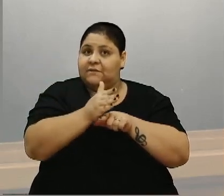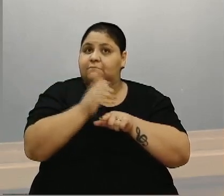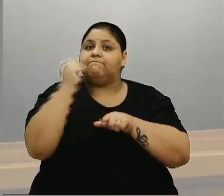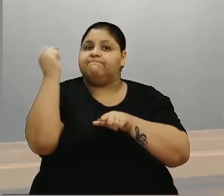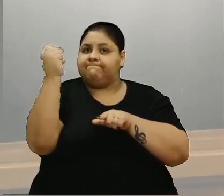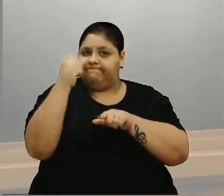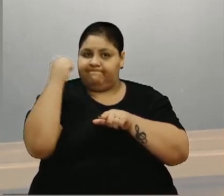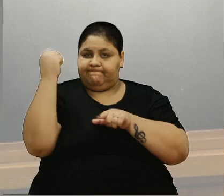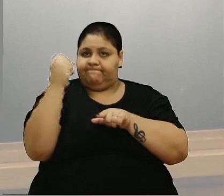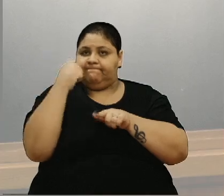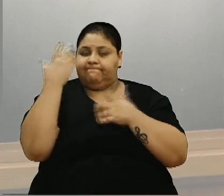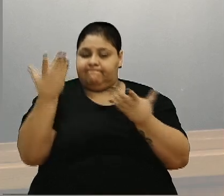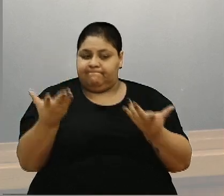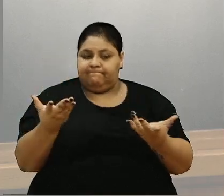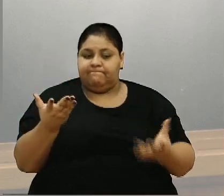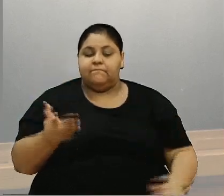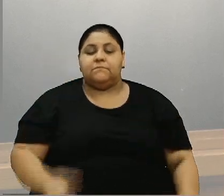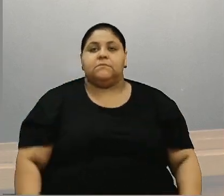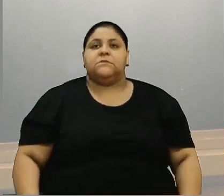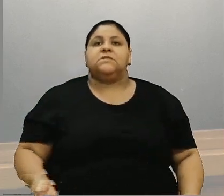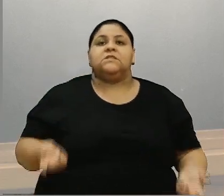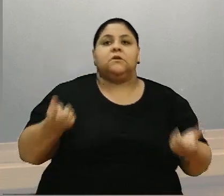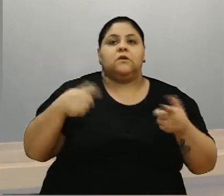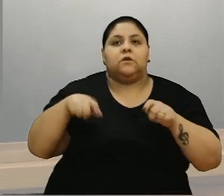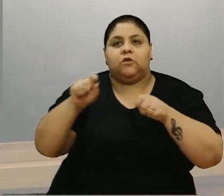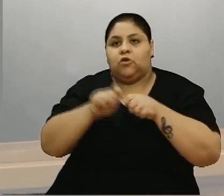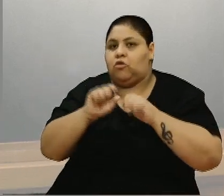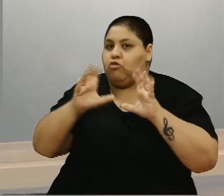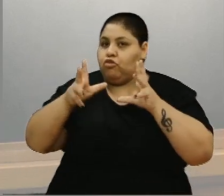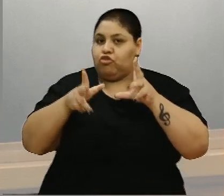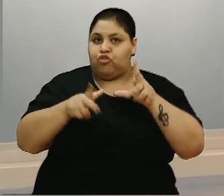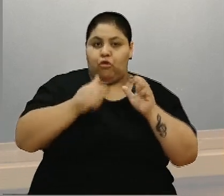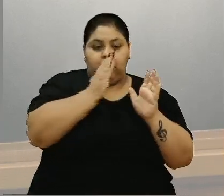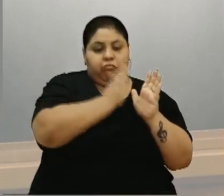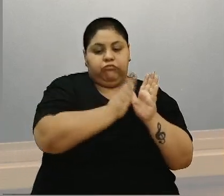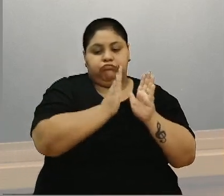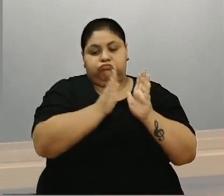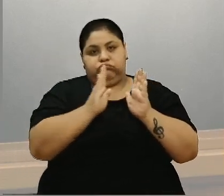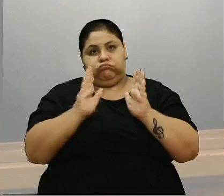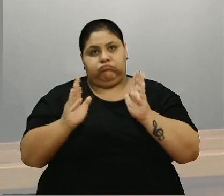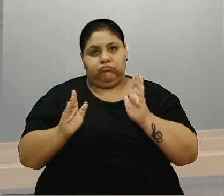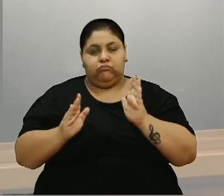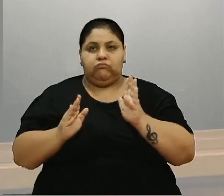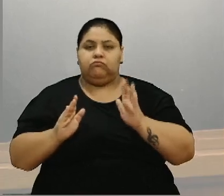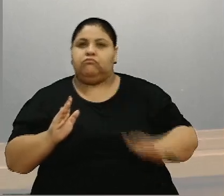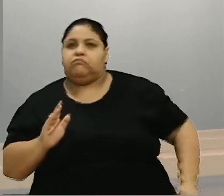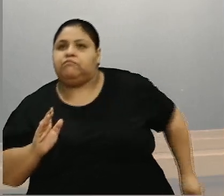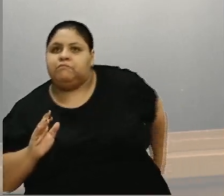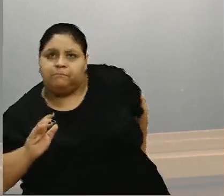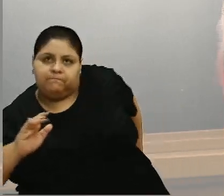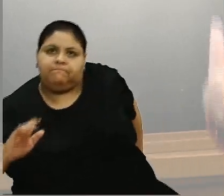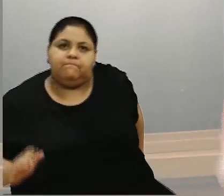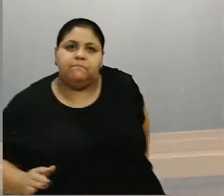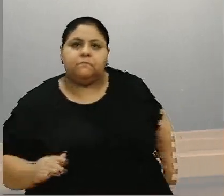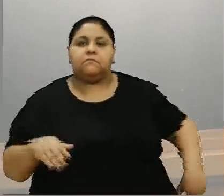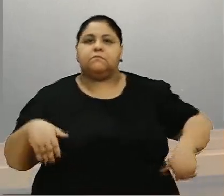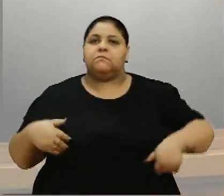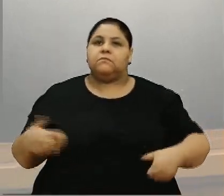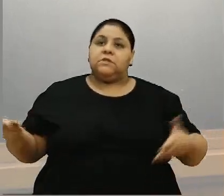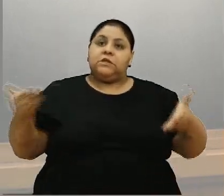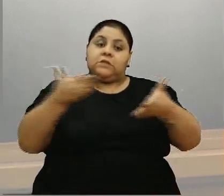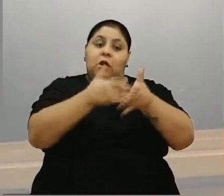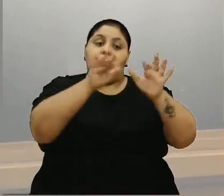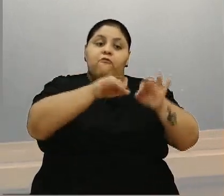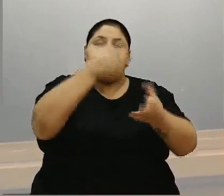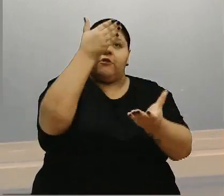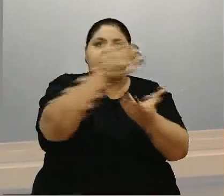têm urgência. Então, é necessário fazer todas as fases e chegar até o fim do processo, para que as